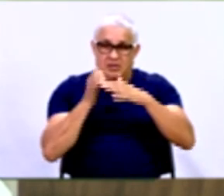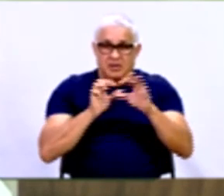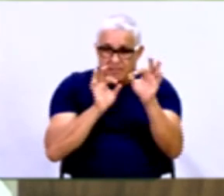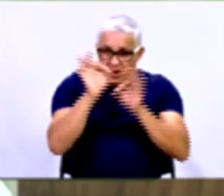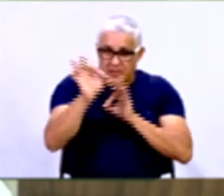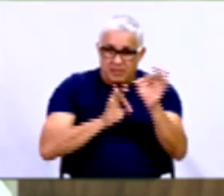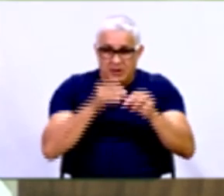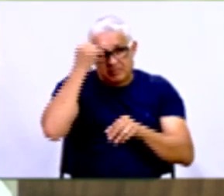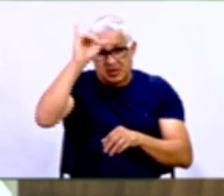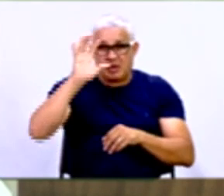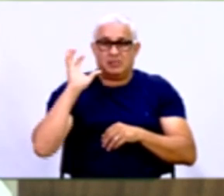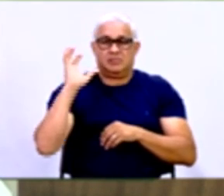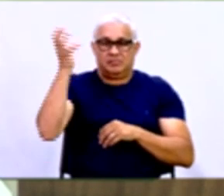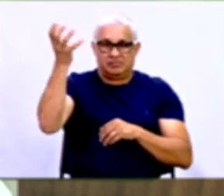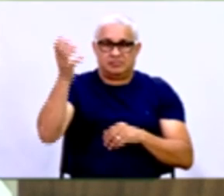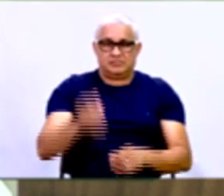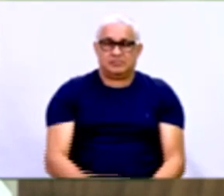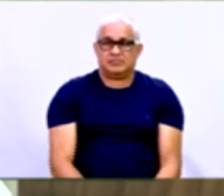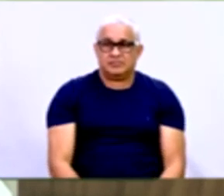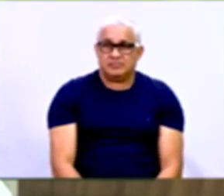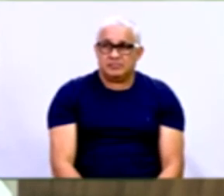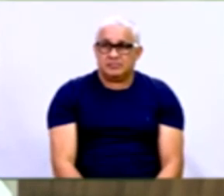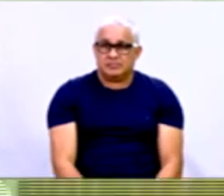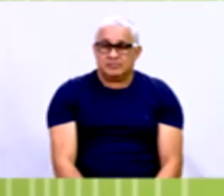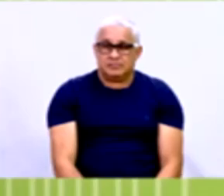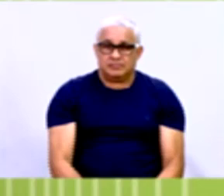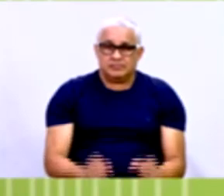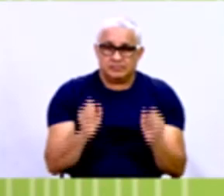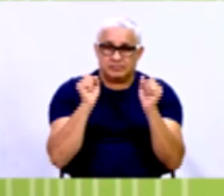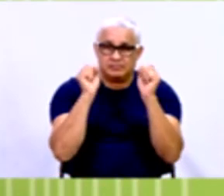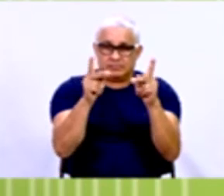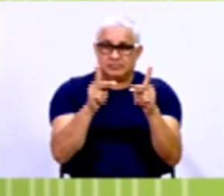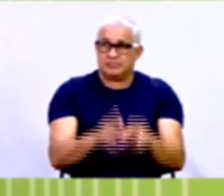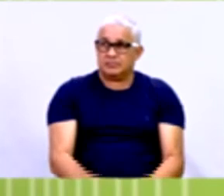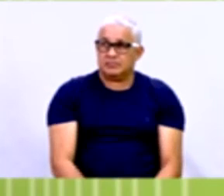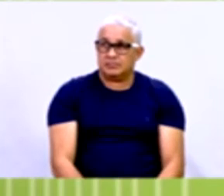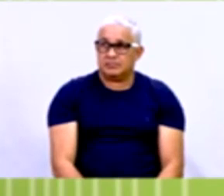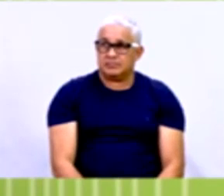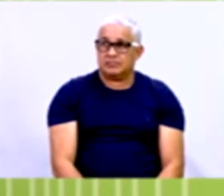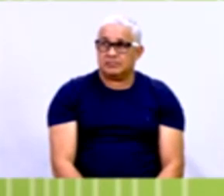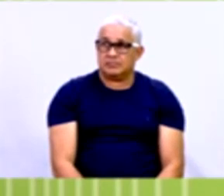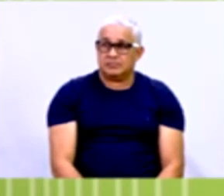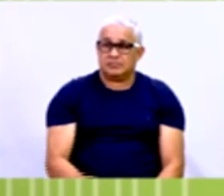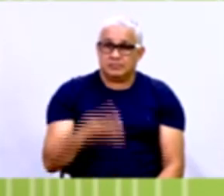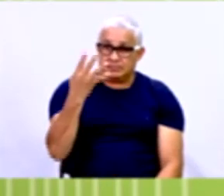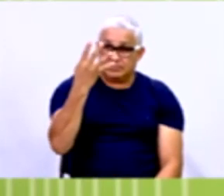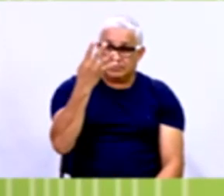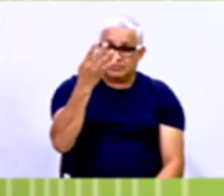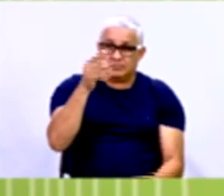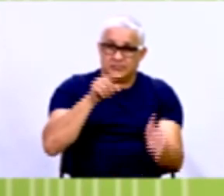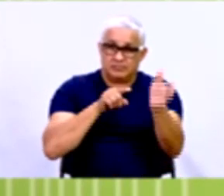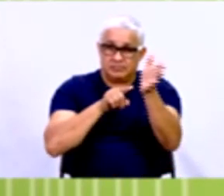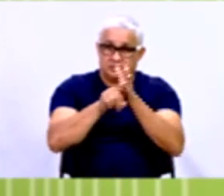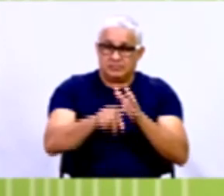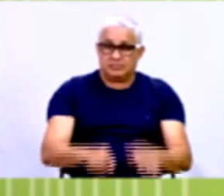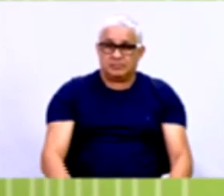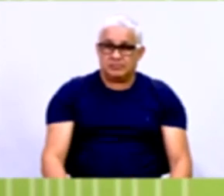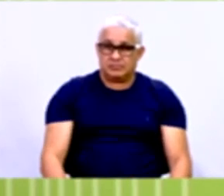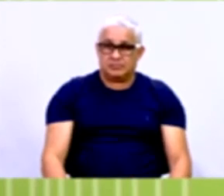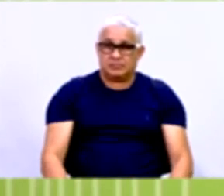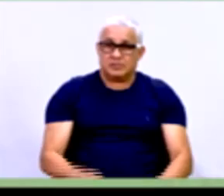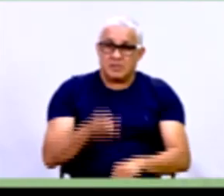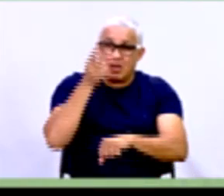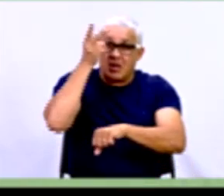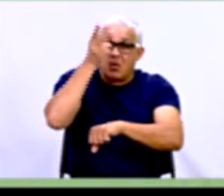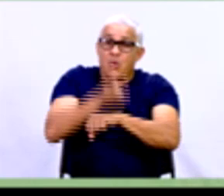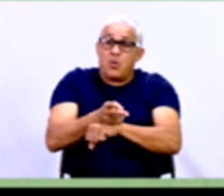que não ocorram acidentes. Ok. Vamos à questão 4. Tem um caso hipotético bem interessante aqui que